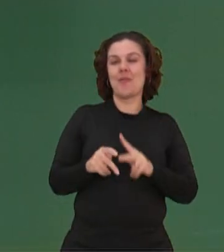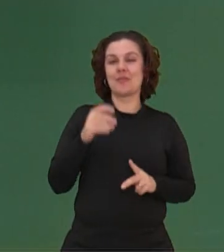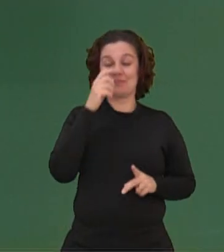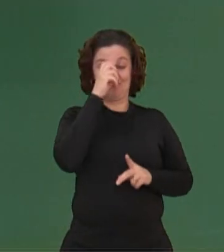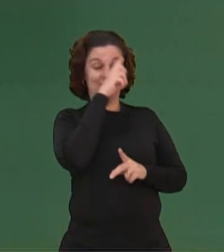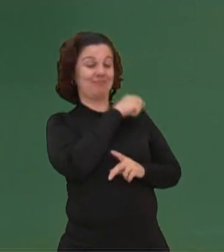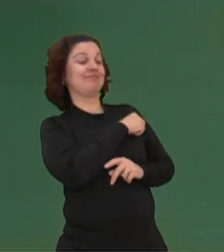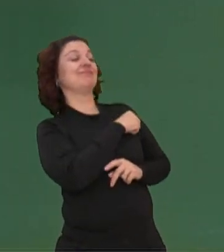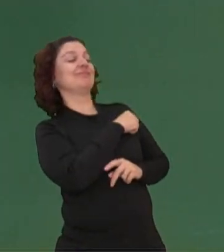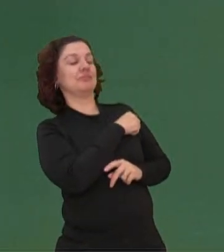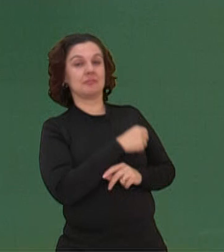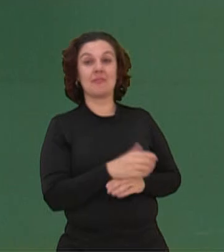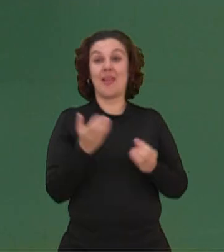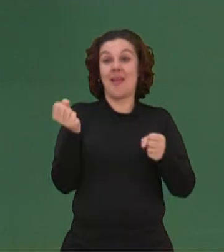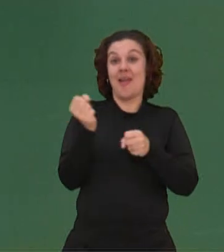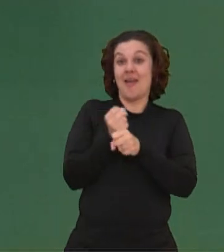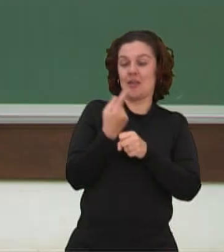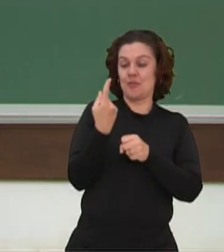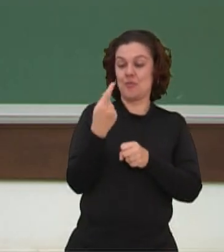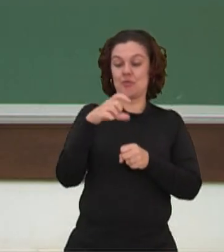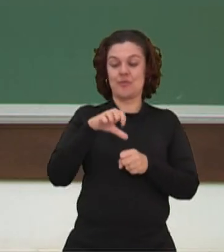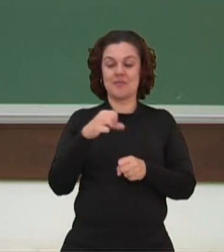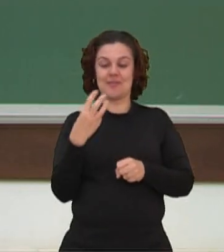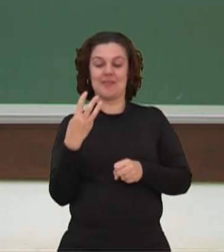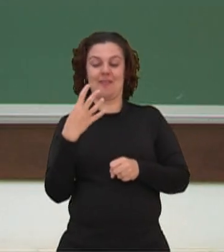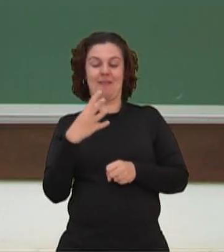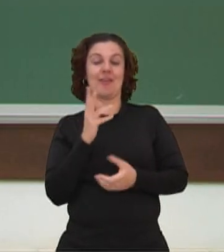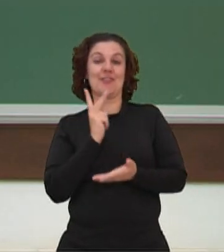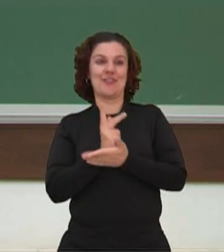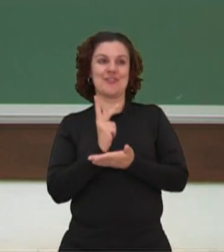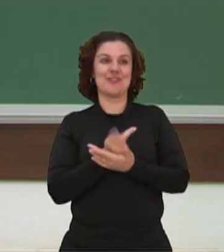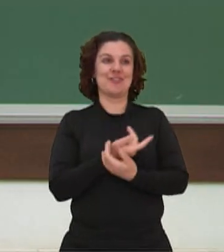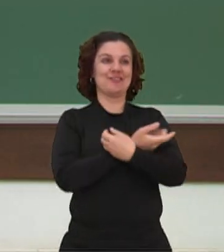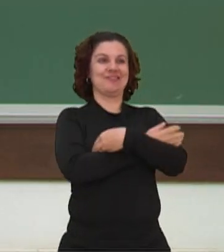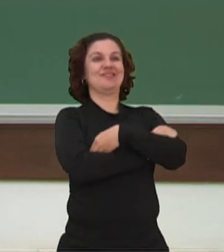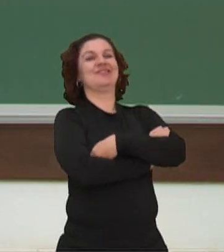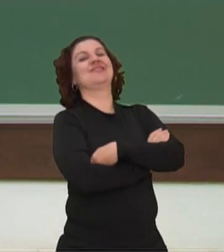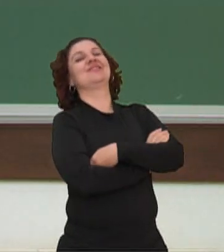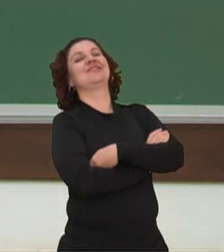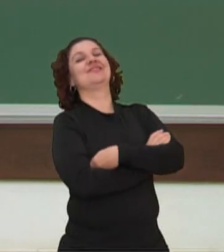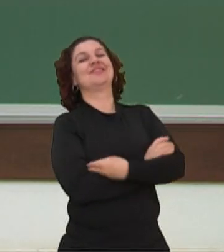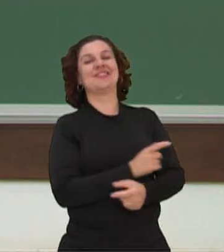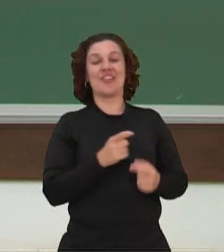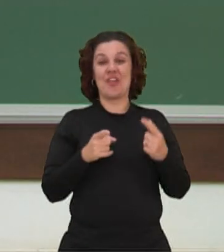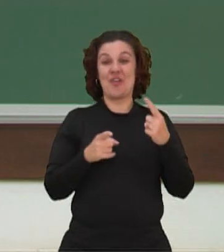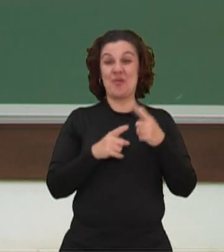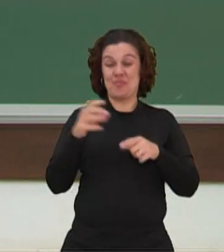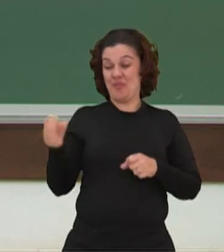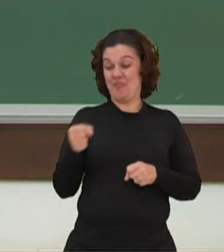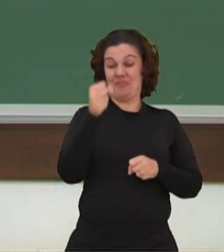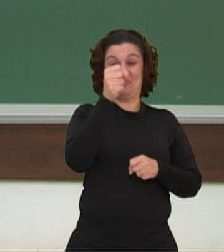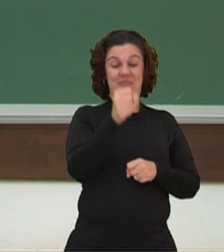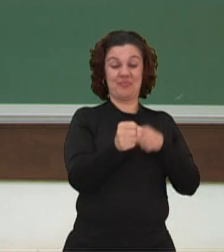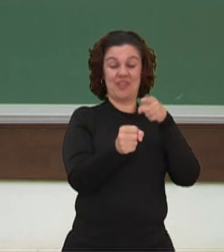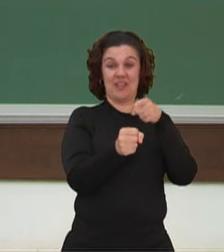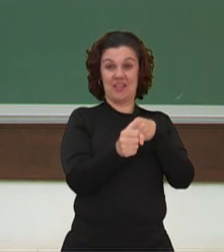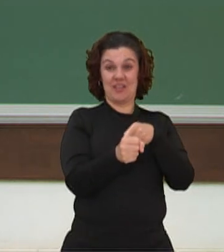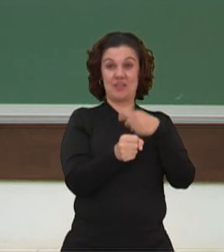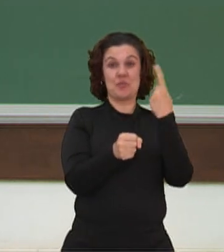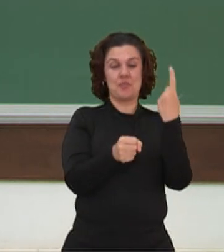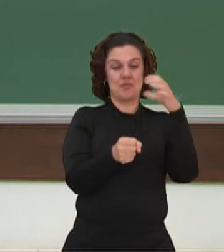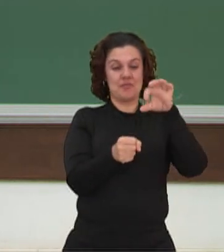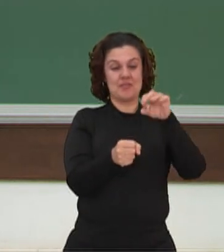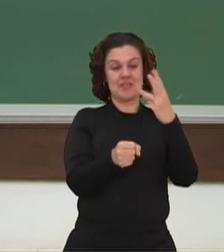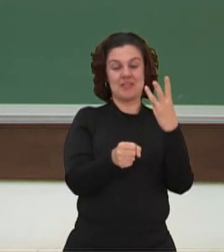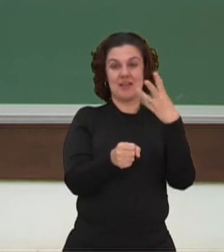Em 1934, esse sorriso continua. Lembra que ele foi eleito indiretamente em